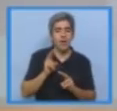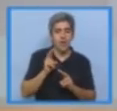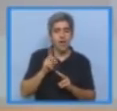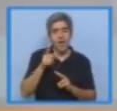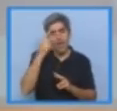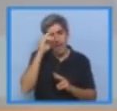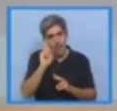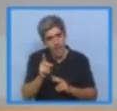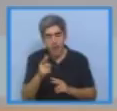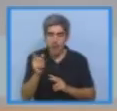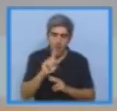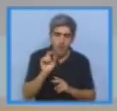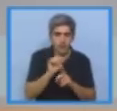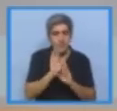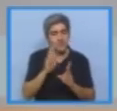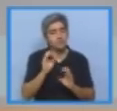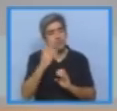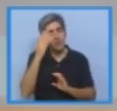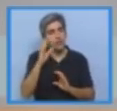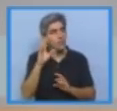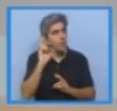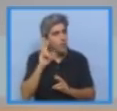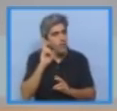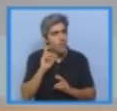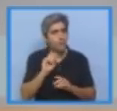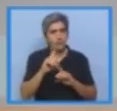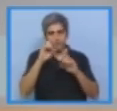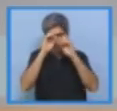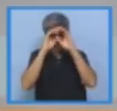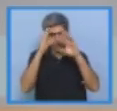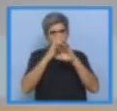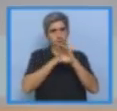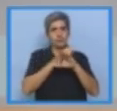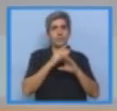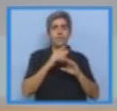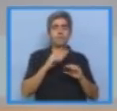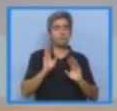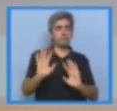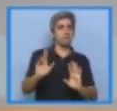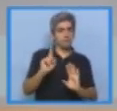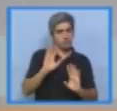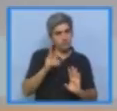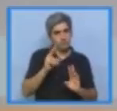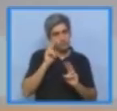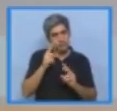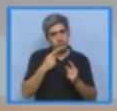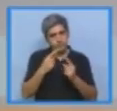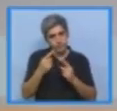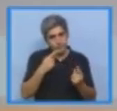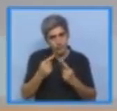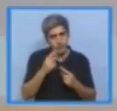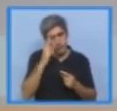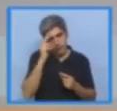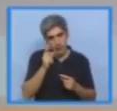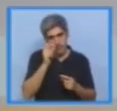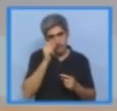os enganos. Mas sem ouvir e partindo com preconceito e rotulando as pessoas à partida, não é possível o diálogo. E essa é parte do nosso